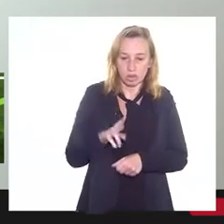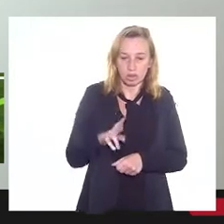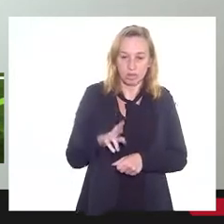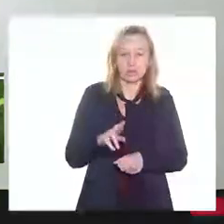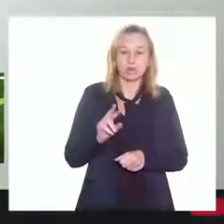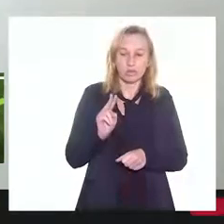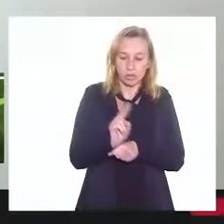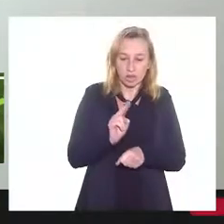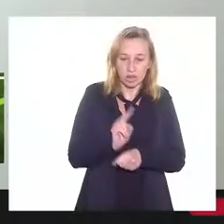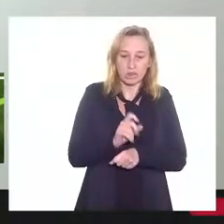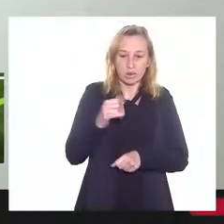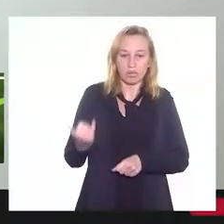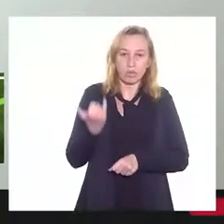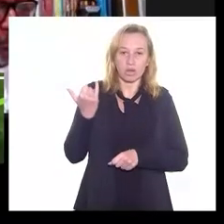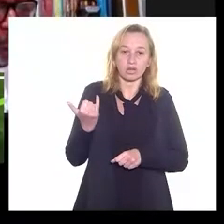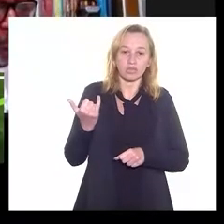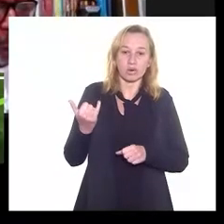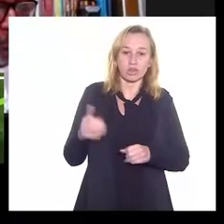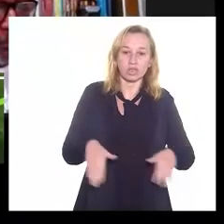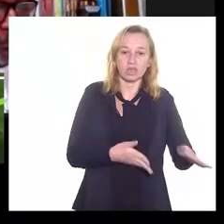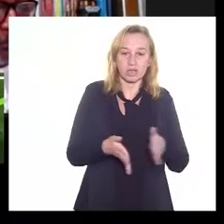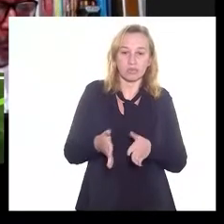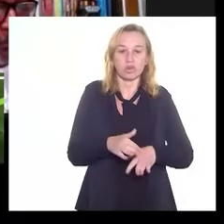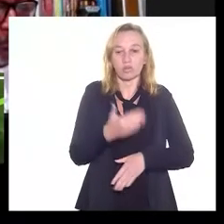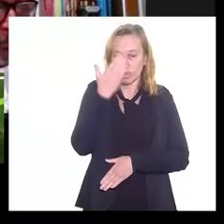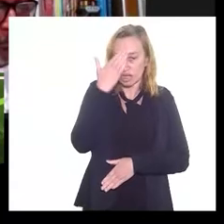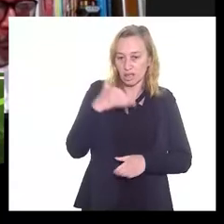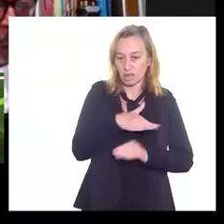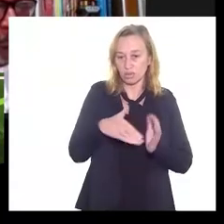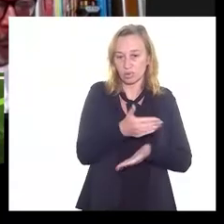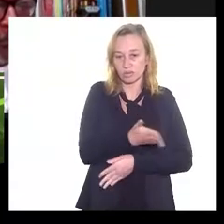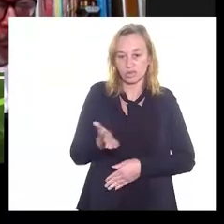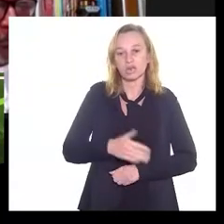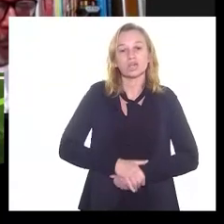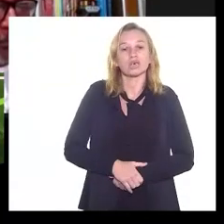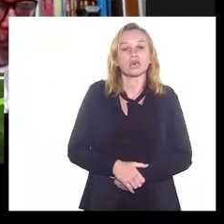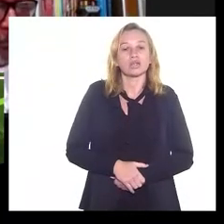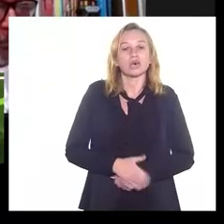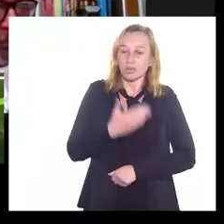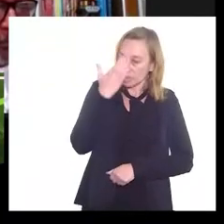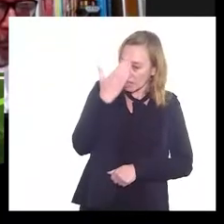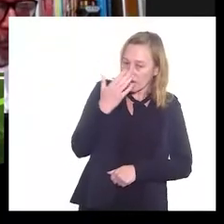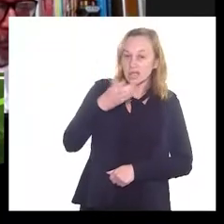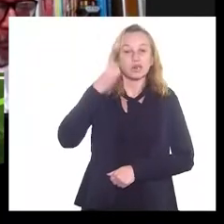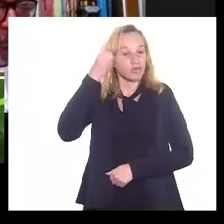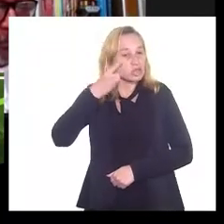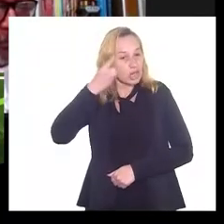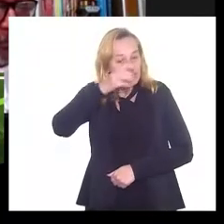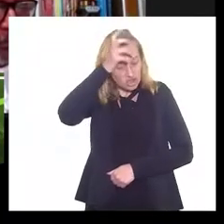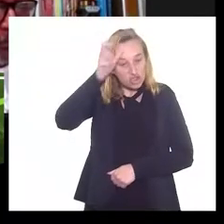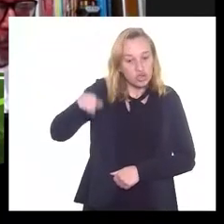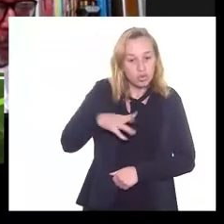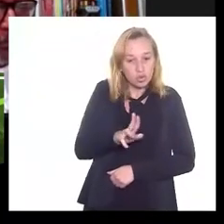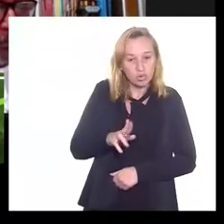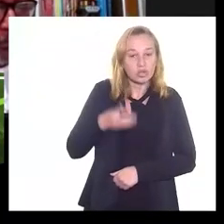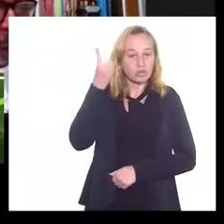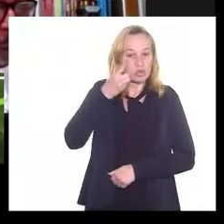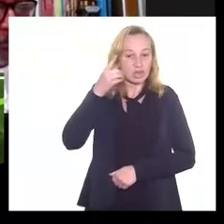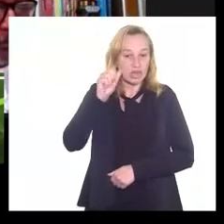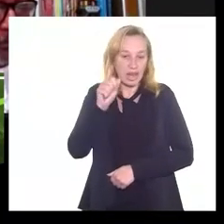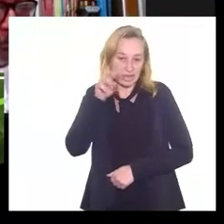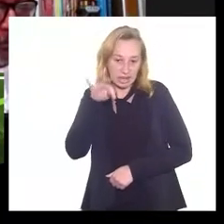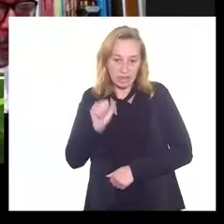prevenção é o melhor caminho obrigado obrigado a todos obrigado a deputada tia Ju Deputado Átila